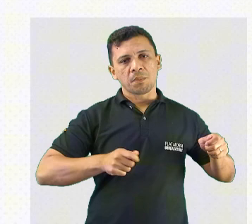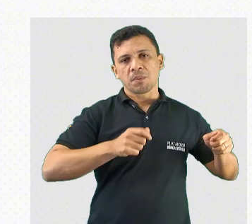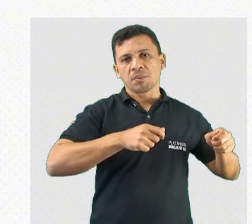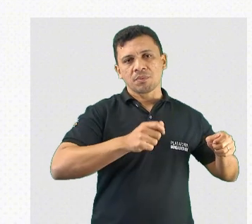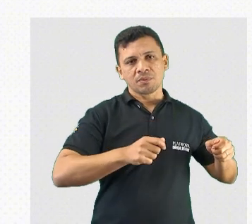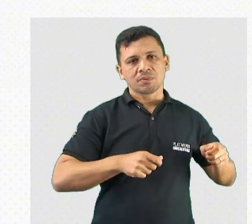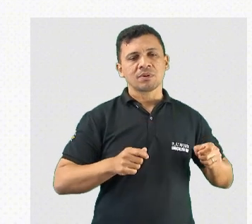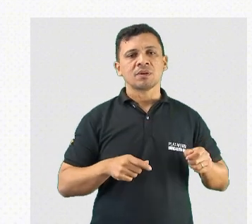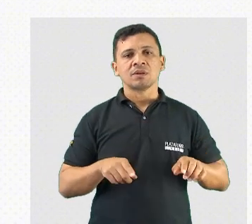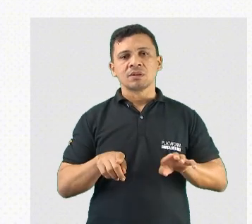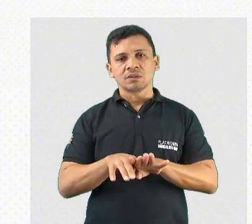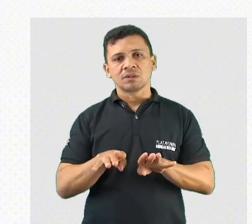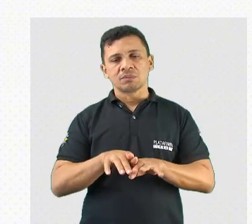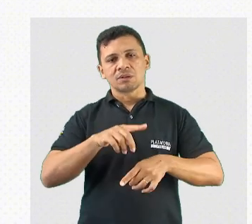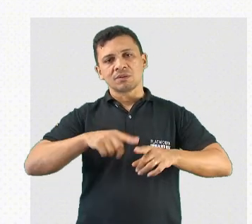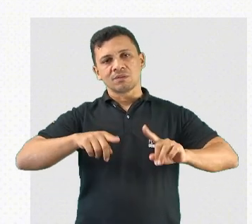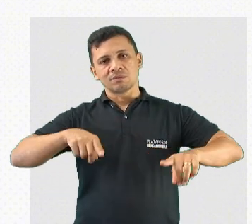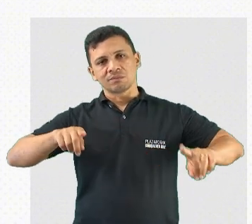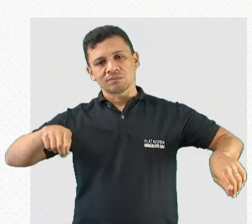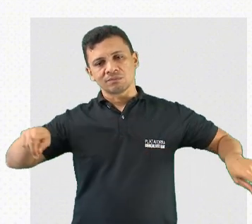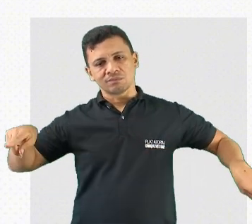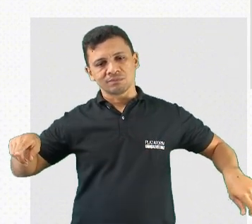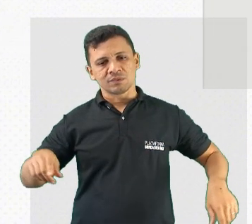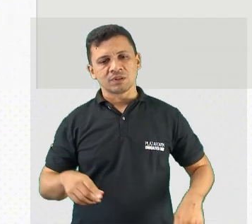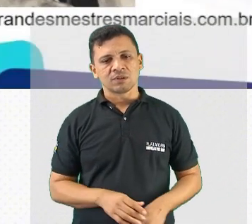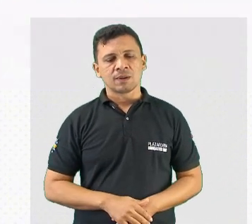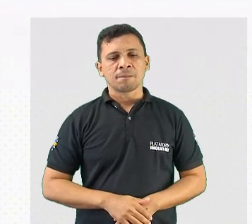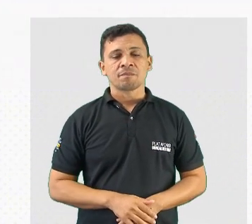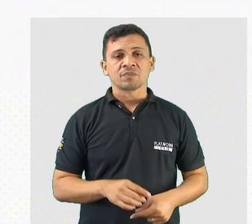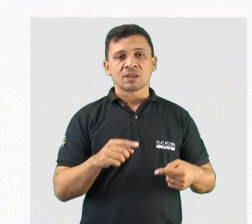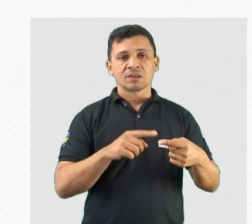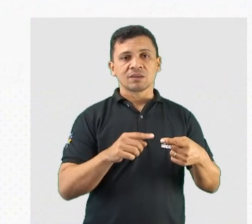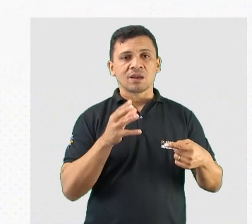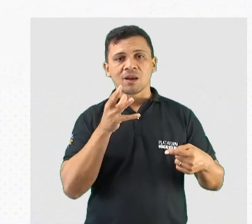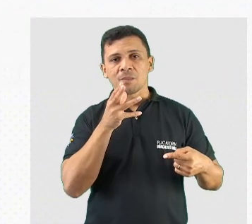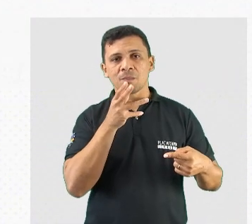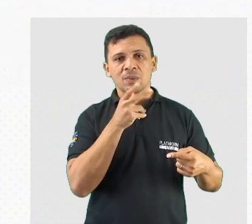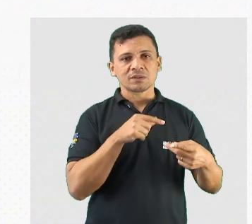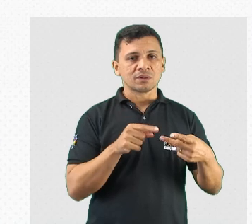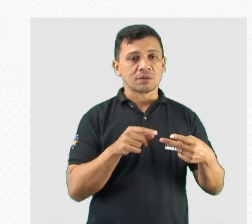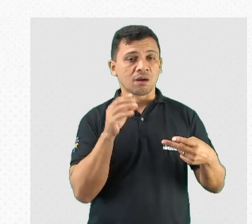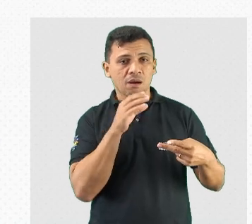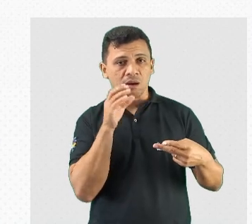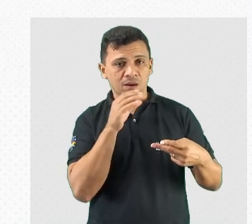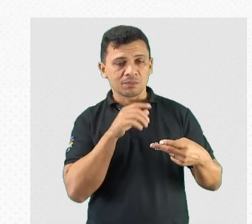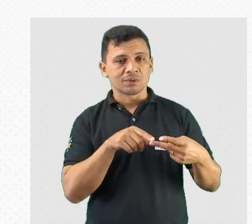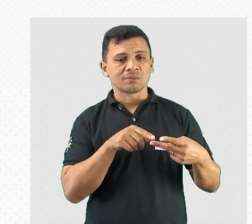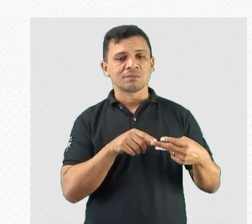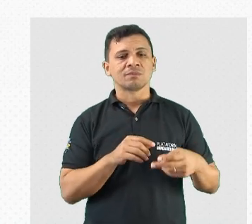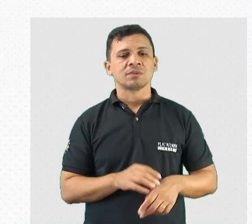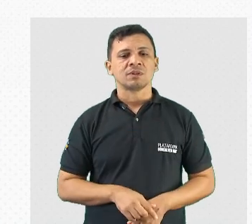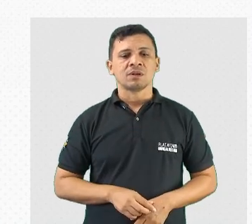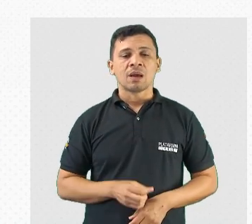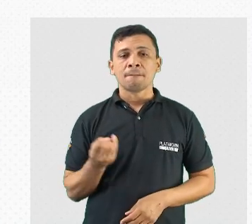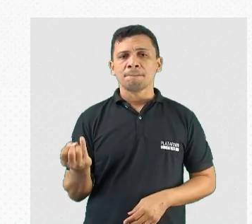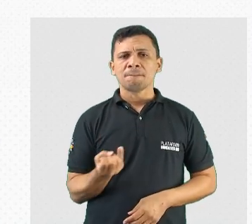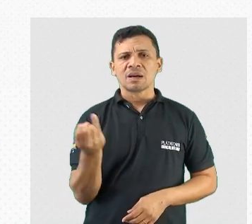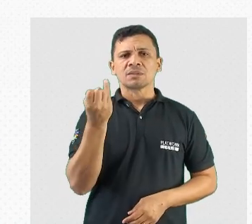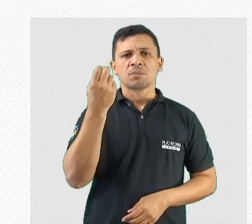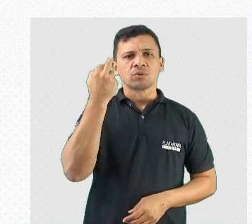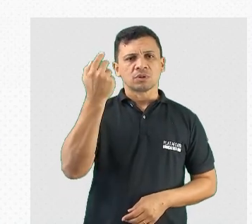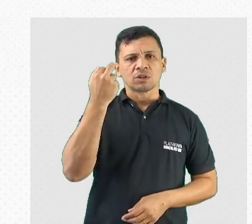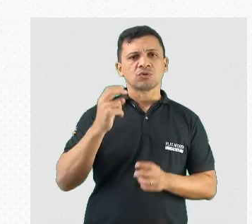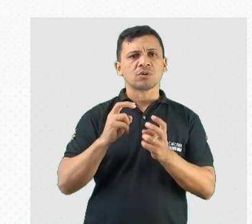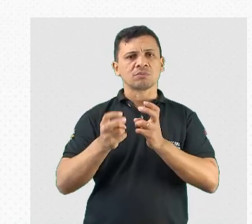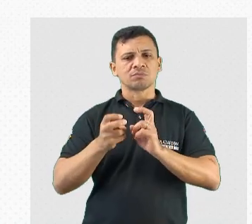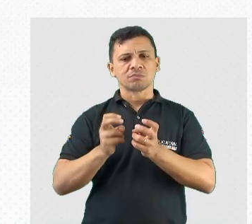aquela variação que eu falei para vocês. A de Angola é mais lenta, a regional é mais rápida. As figuras mais importantes da história da